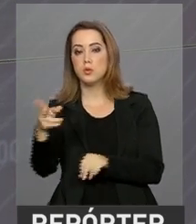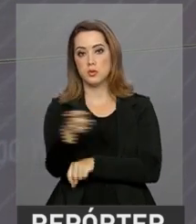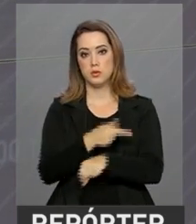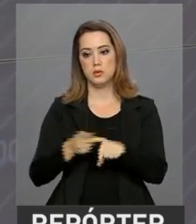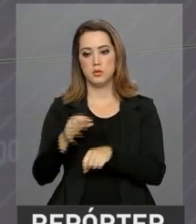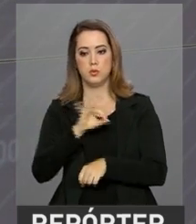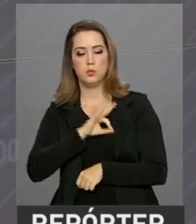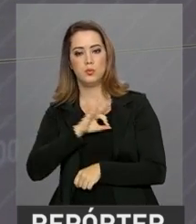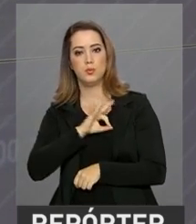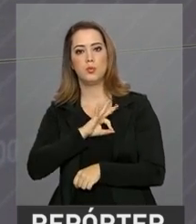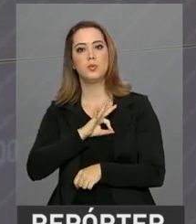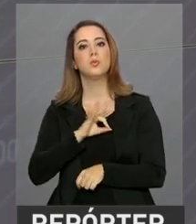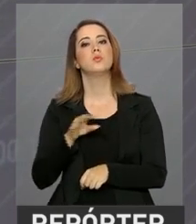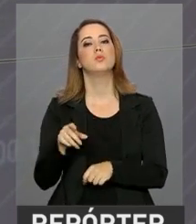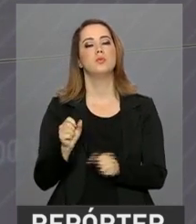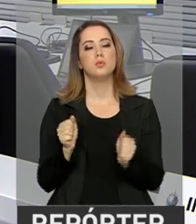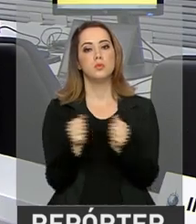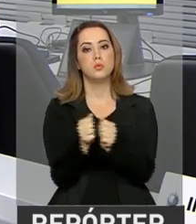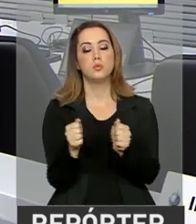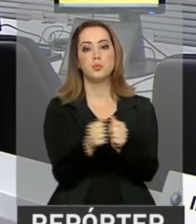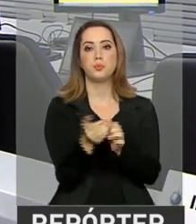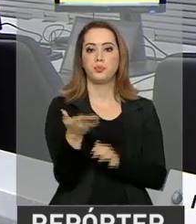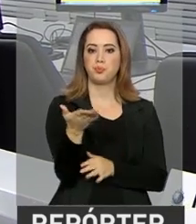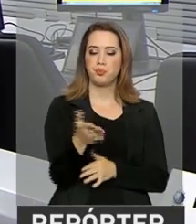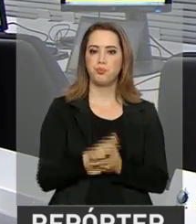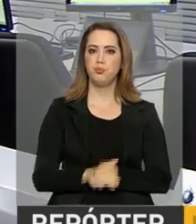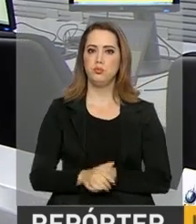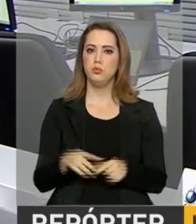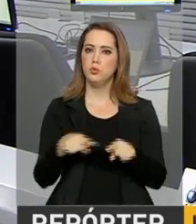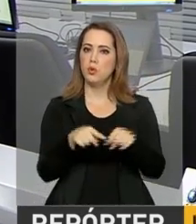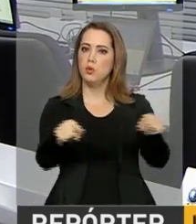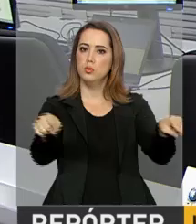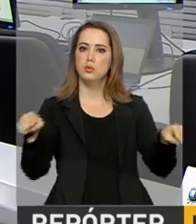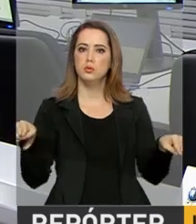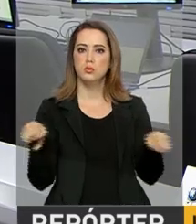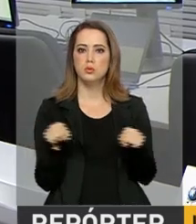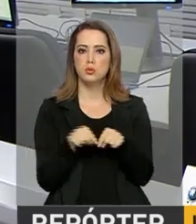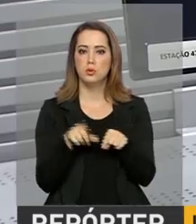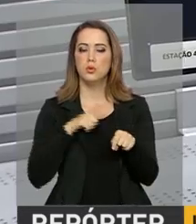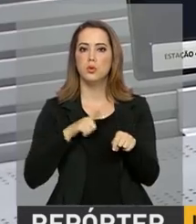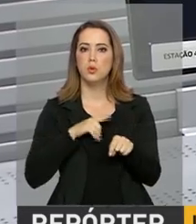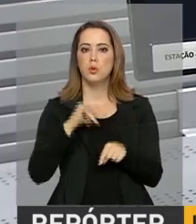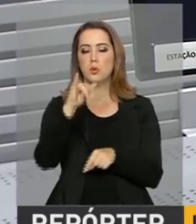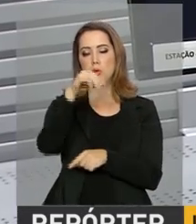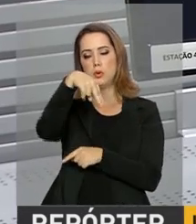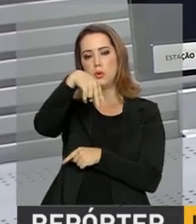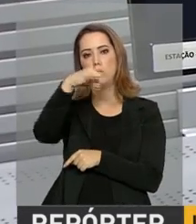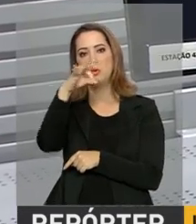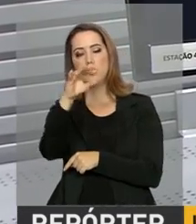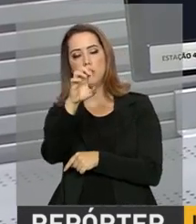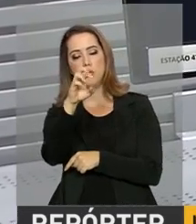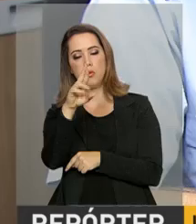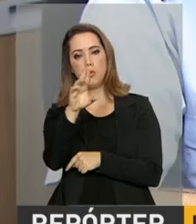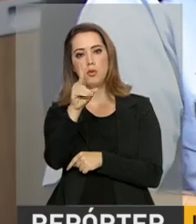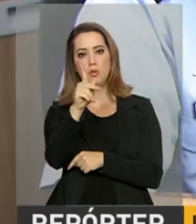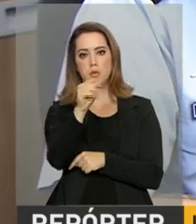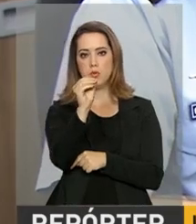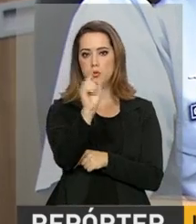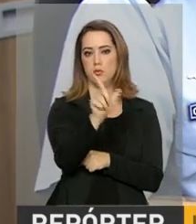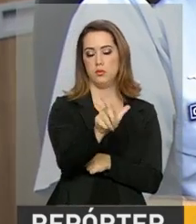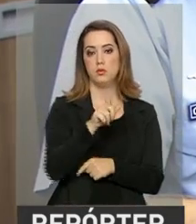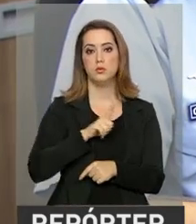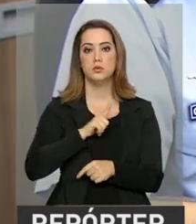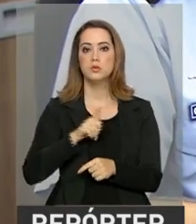Olímpicos e Paralímpicos. O Centro de Cooperação fica na sede da Interpol. No local, a Polícia Federal e os